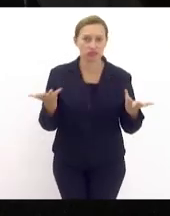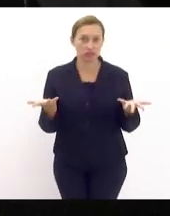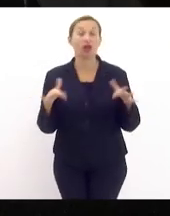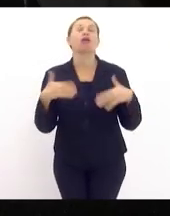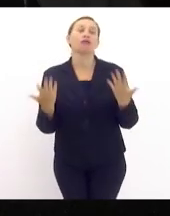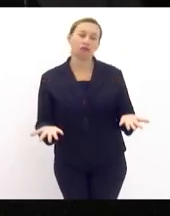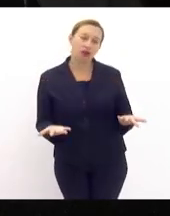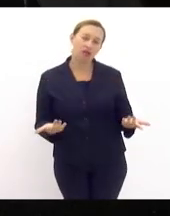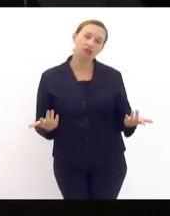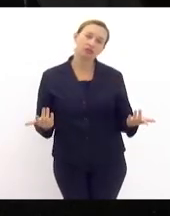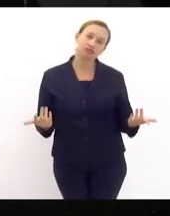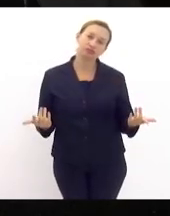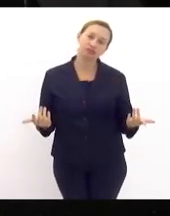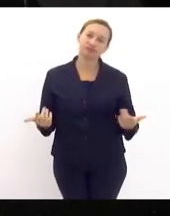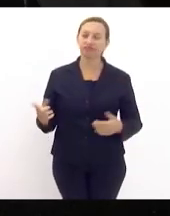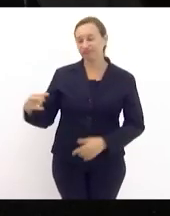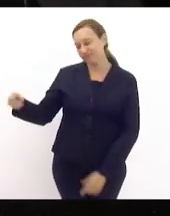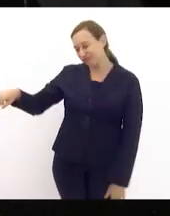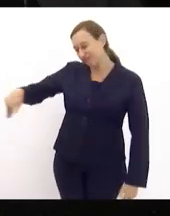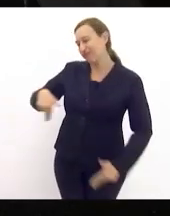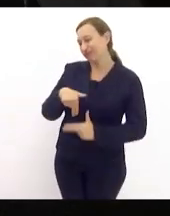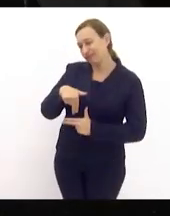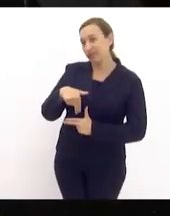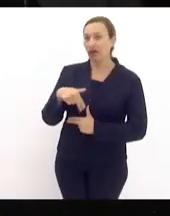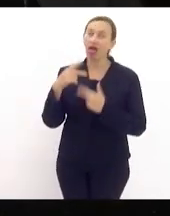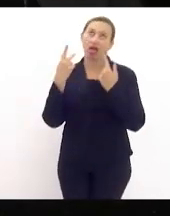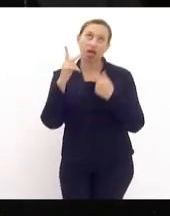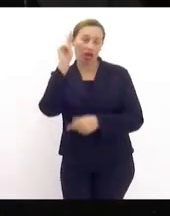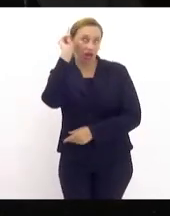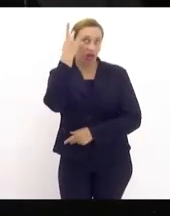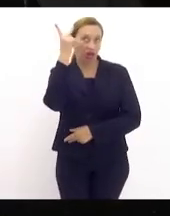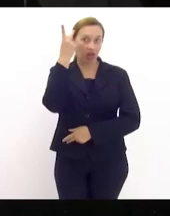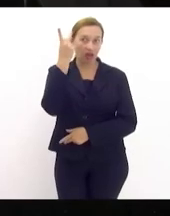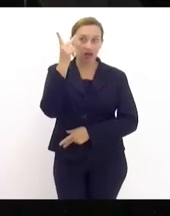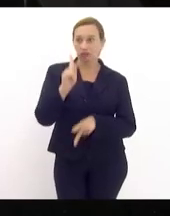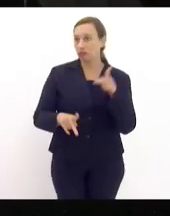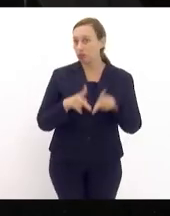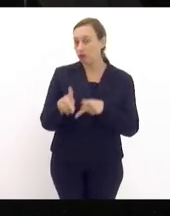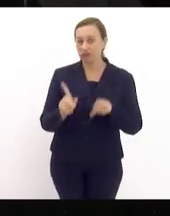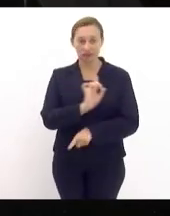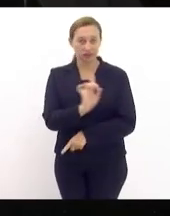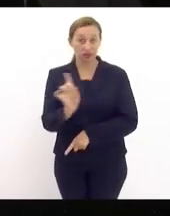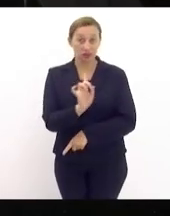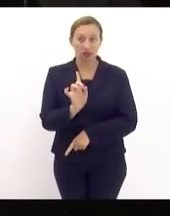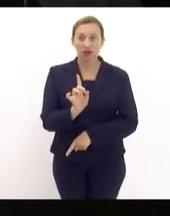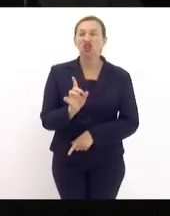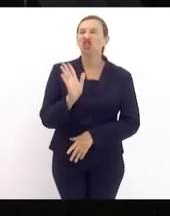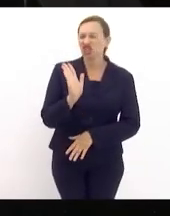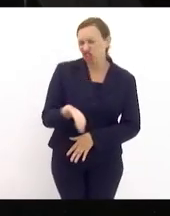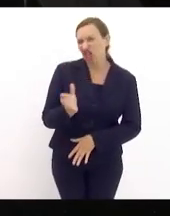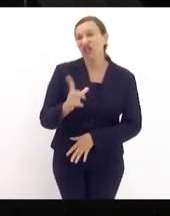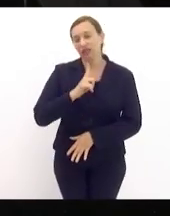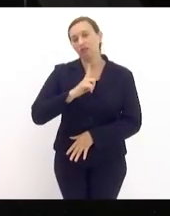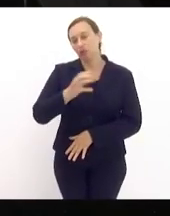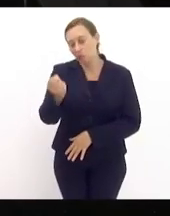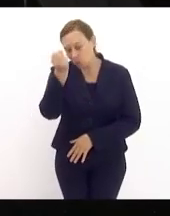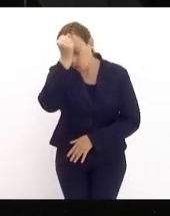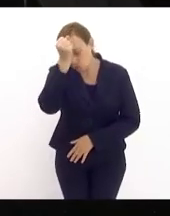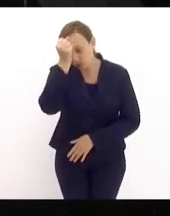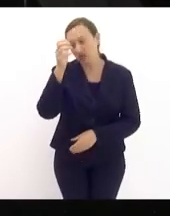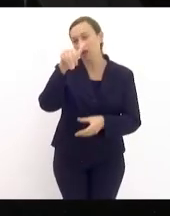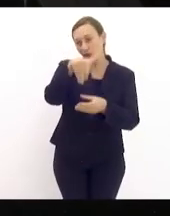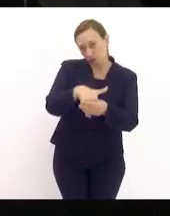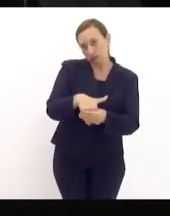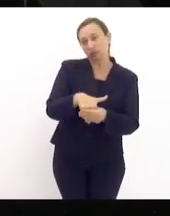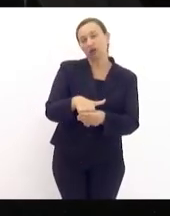Então não me venham para cá, para essa tribuna, contar historinha para a população, não. Já tem muita gente arrependida de ter